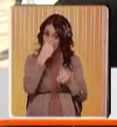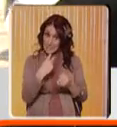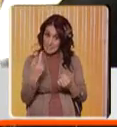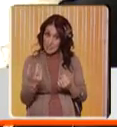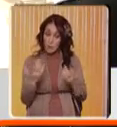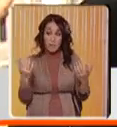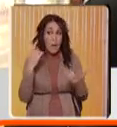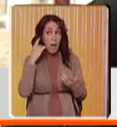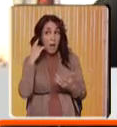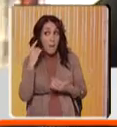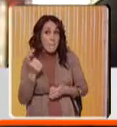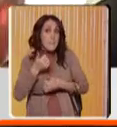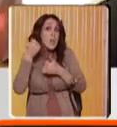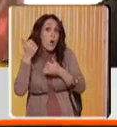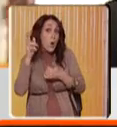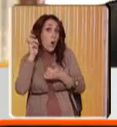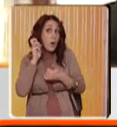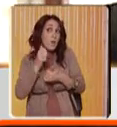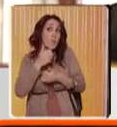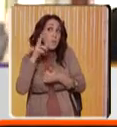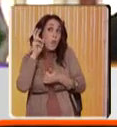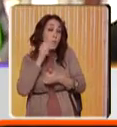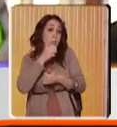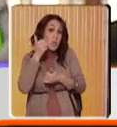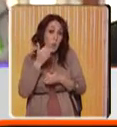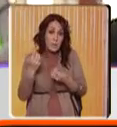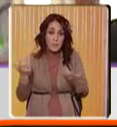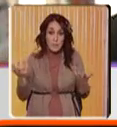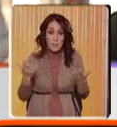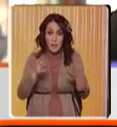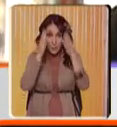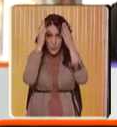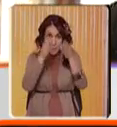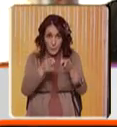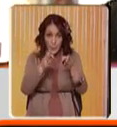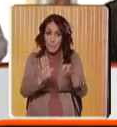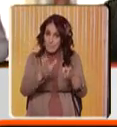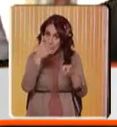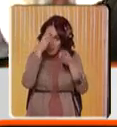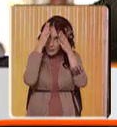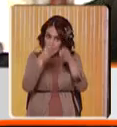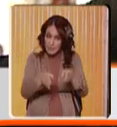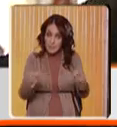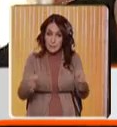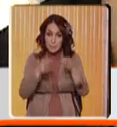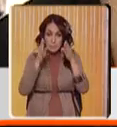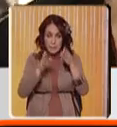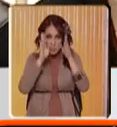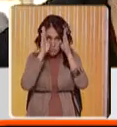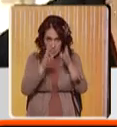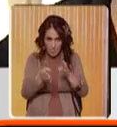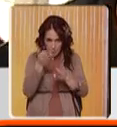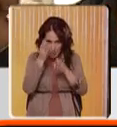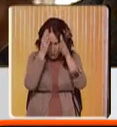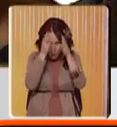a audição mais apurada, a nível de concentração, principalmente. Portanto, eles têm que se concentrar